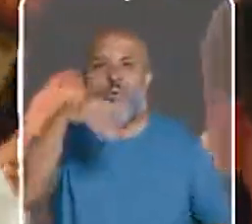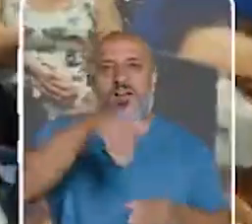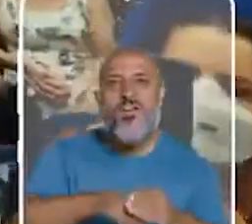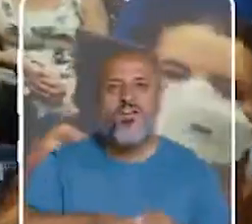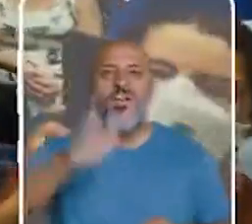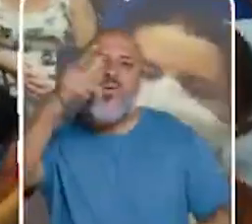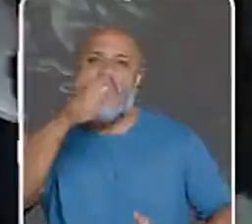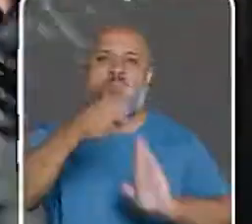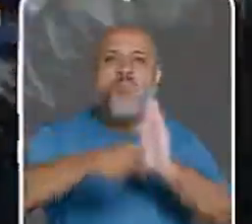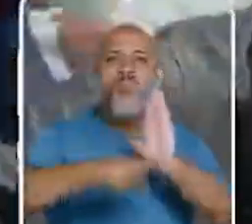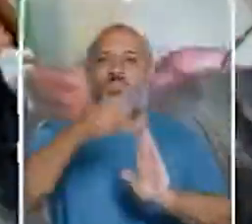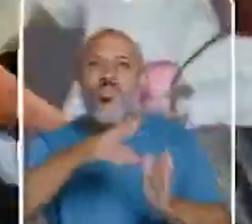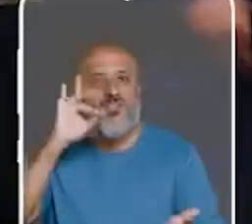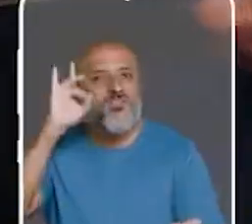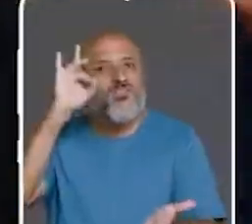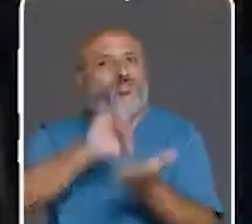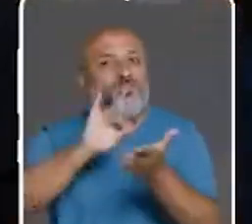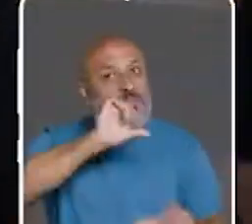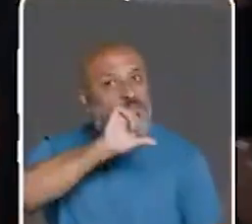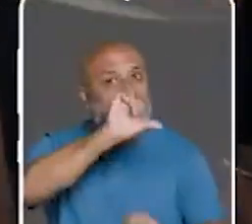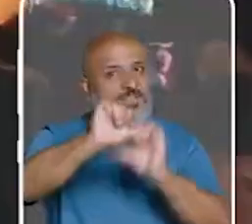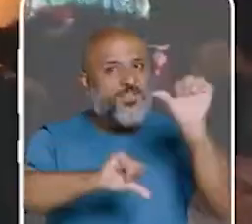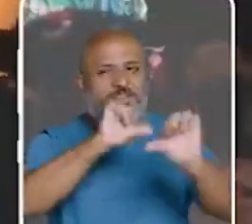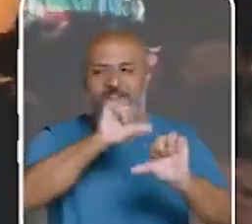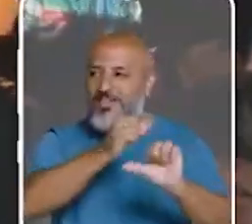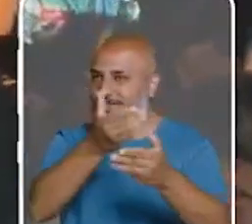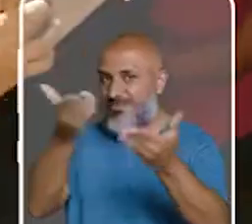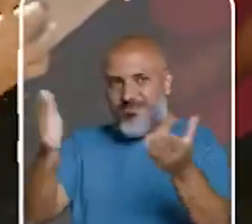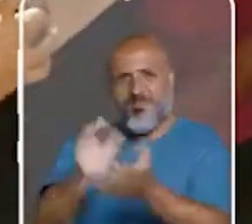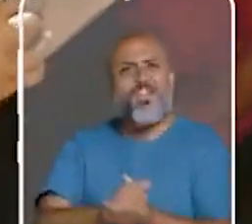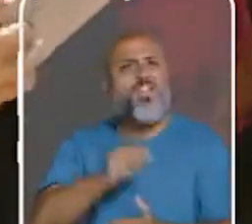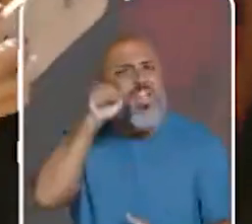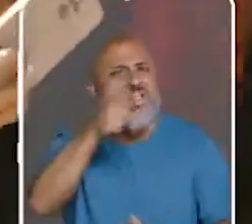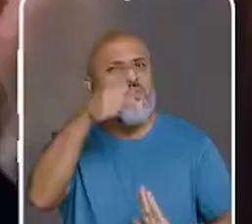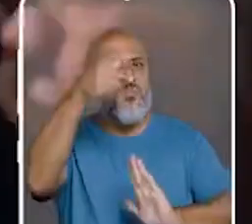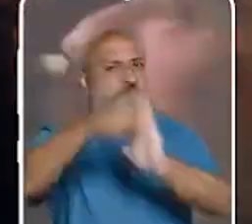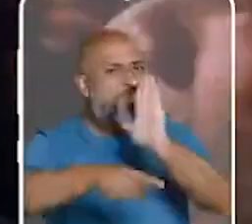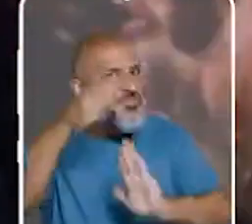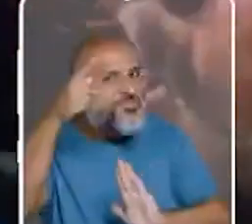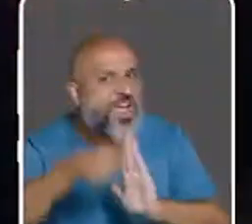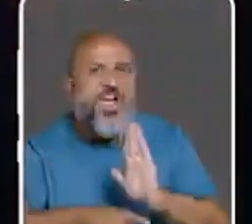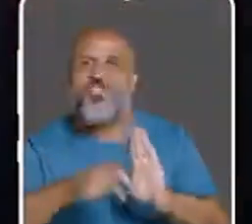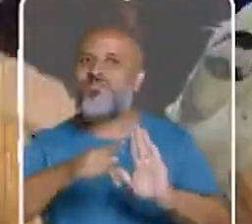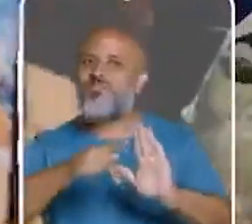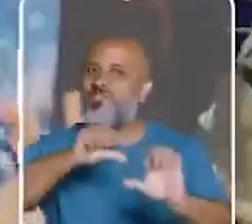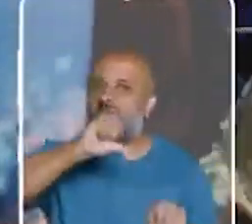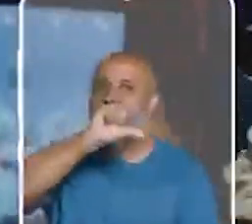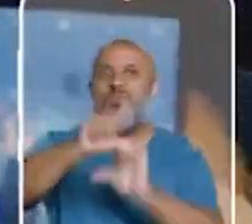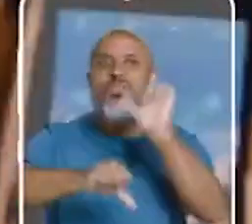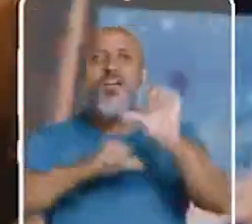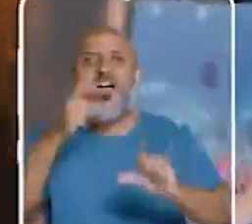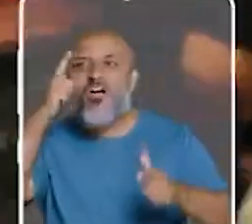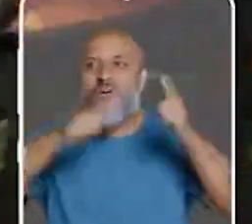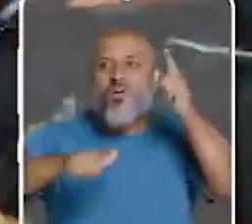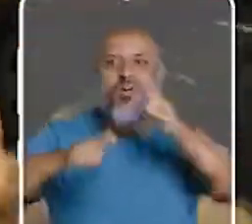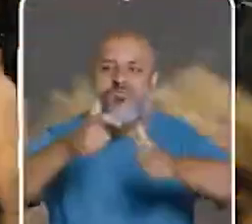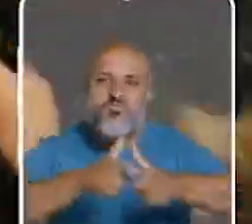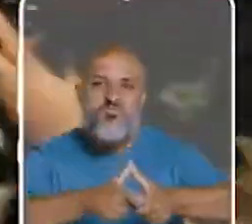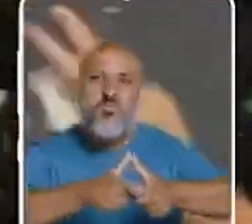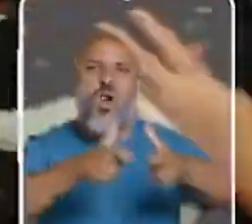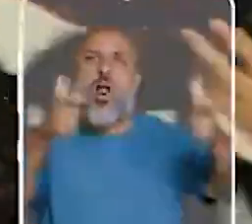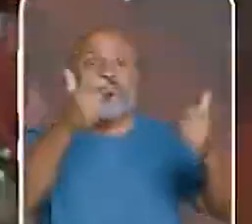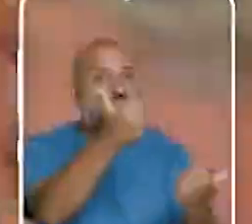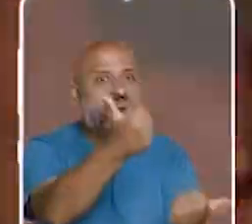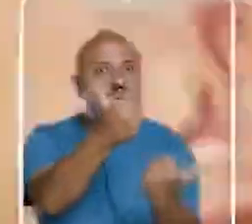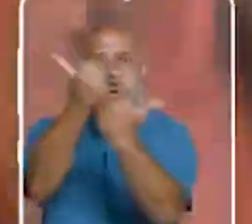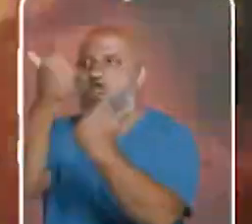Único candidato com um projeto concreto de mudança. Caminho do progresso. E é esse projeto e essa mudança que conquistam cada